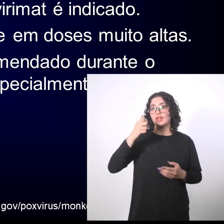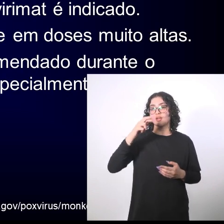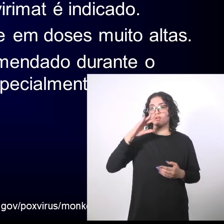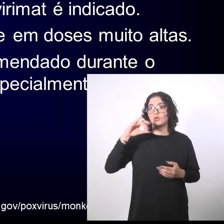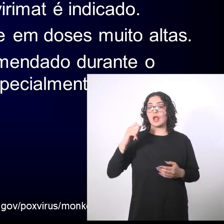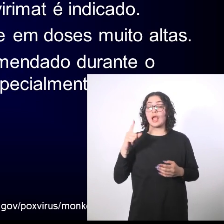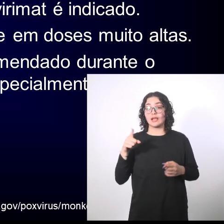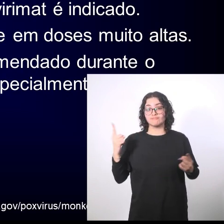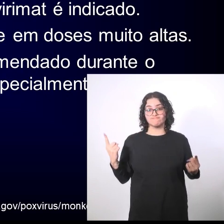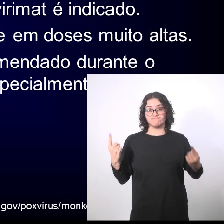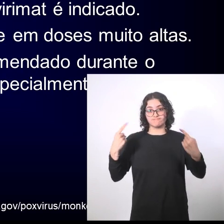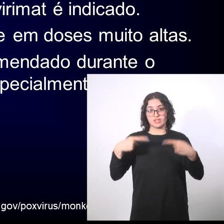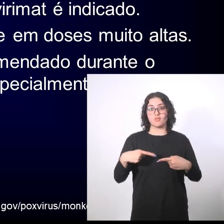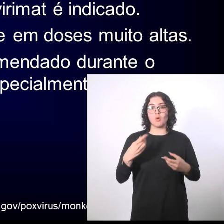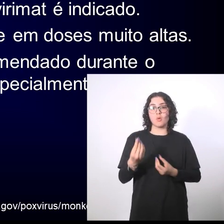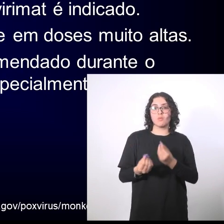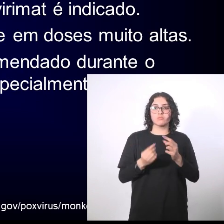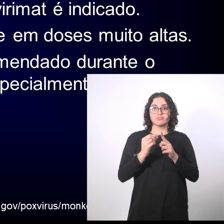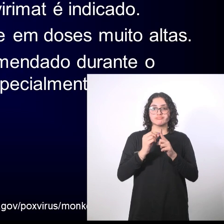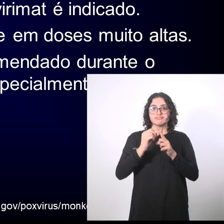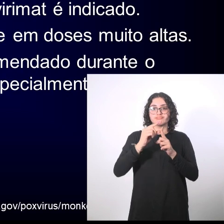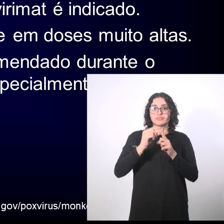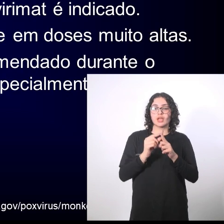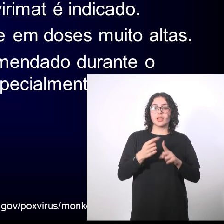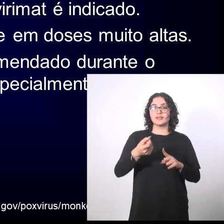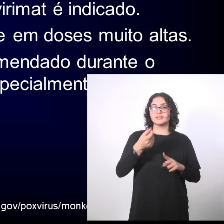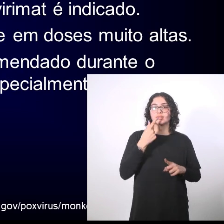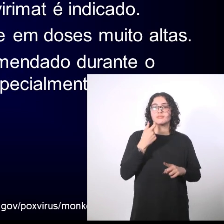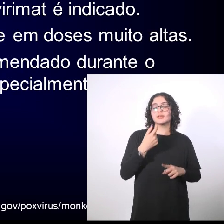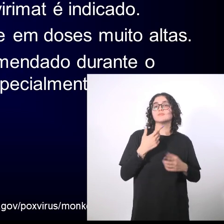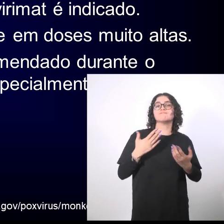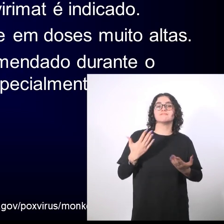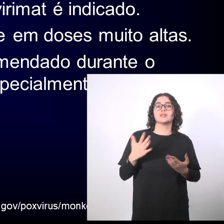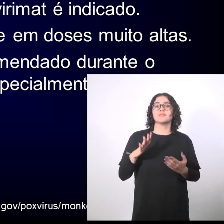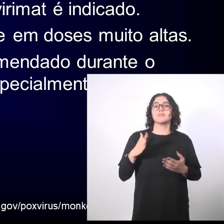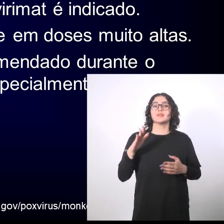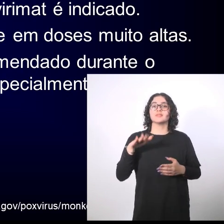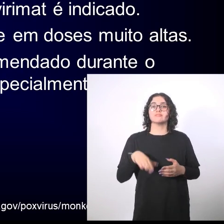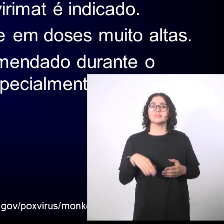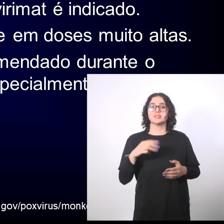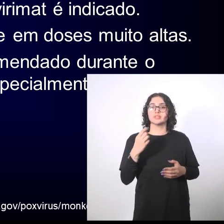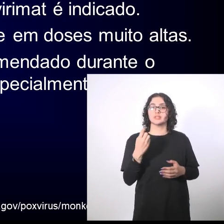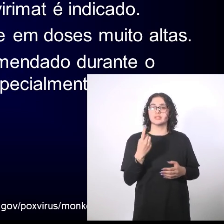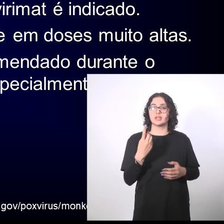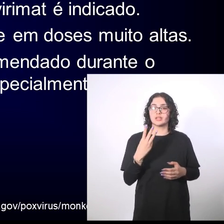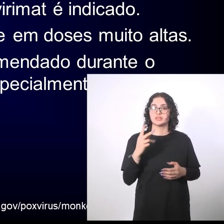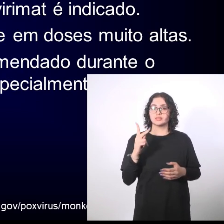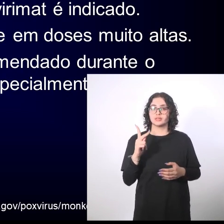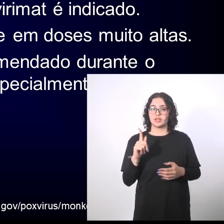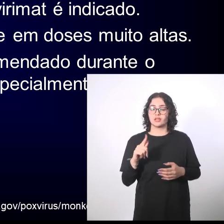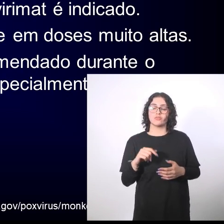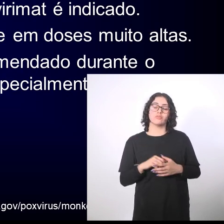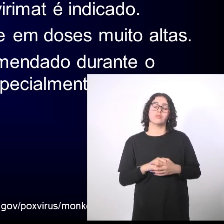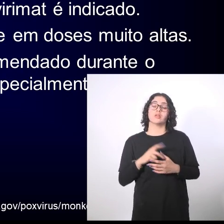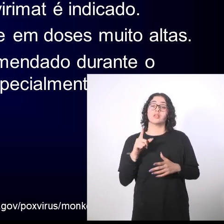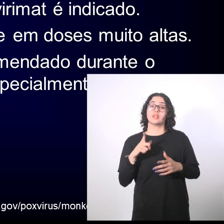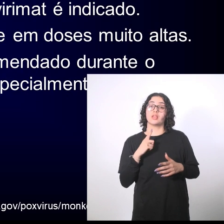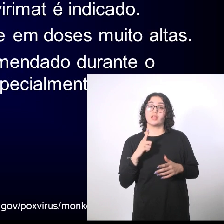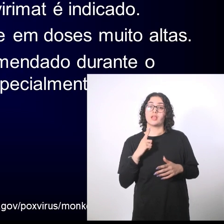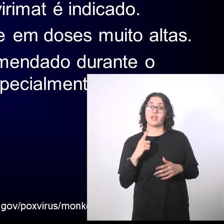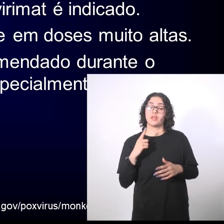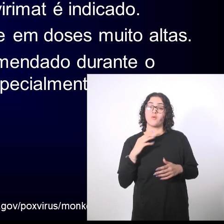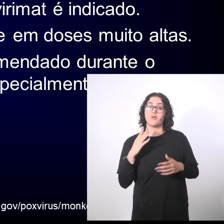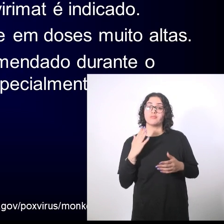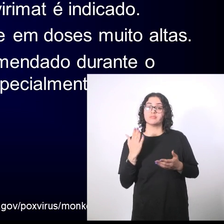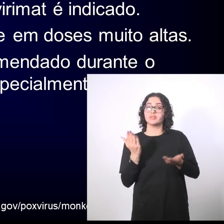É um desafio a dosagem, né, para aquelas crianças pequenas, menores de 13 quilos. Existe a opção da terapia